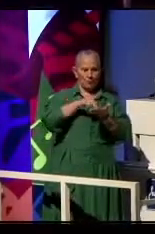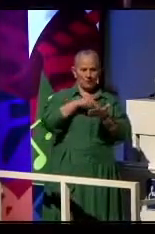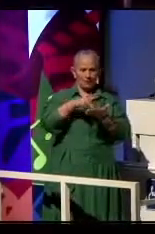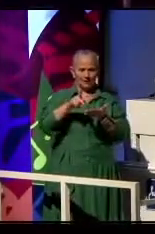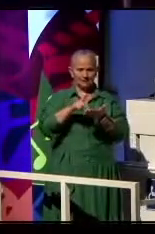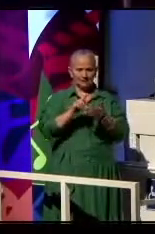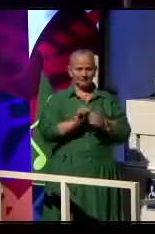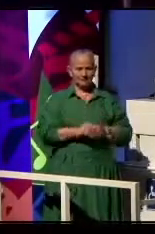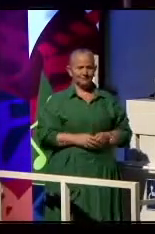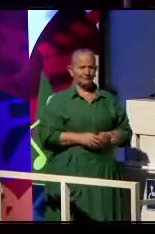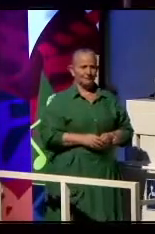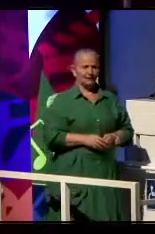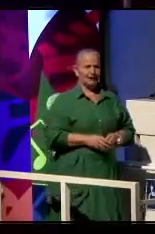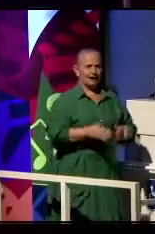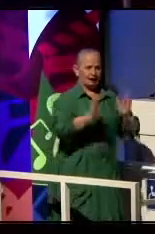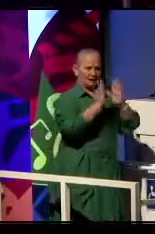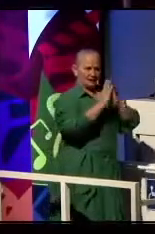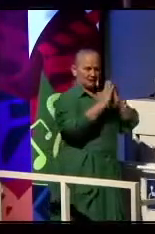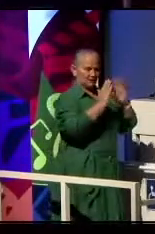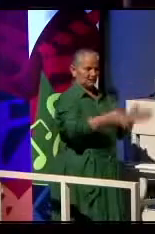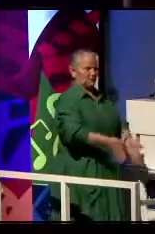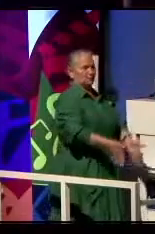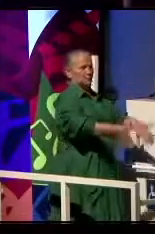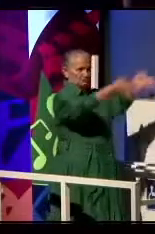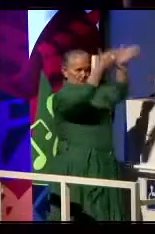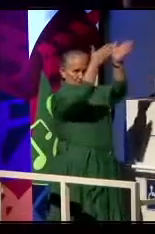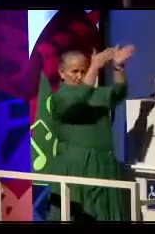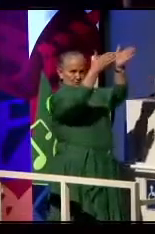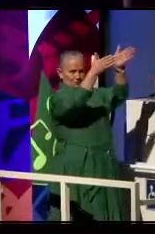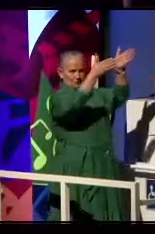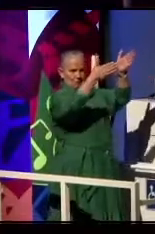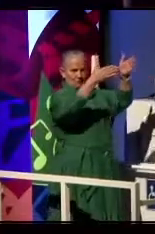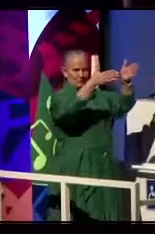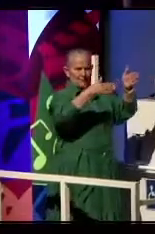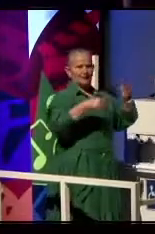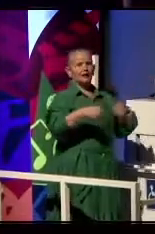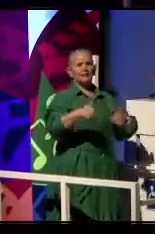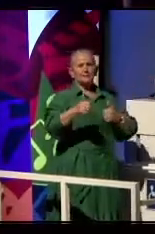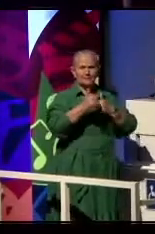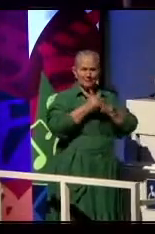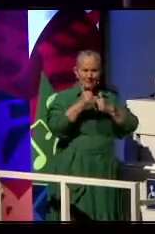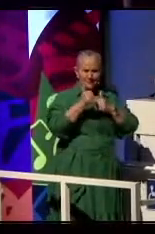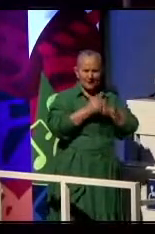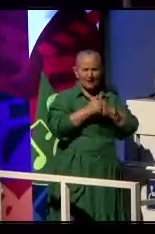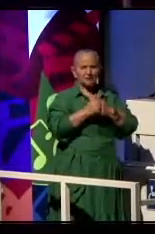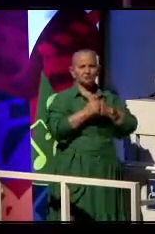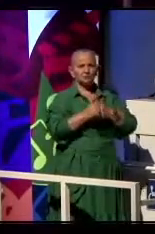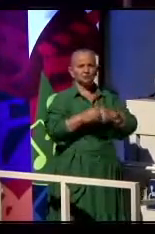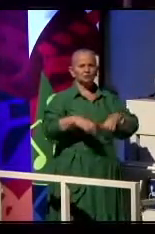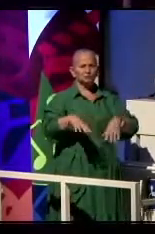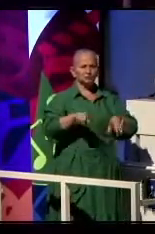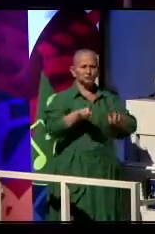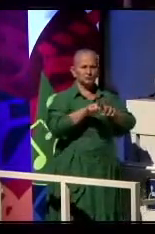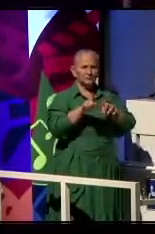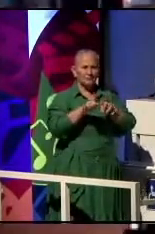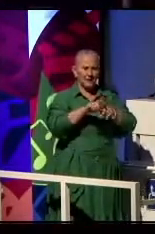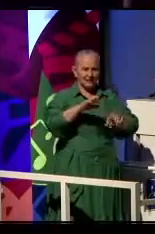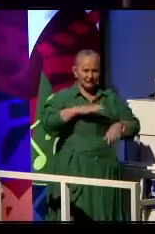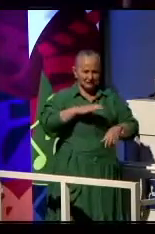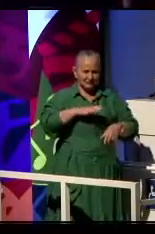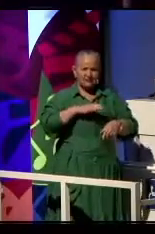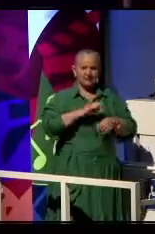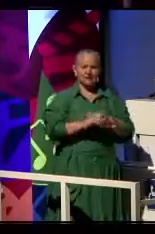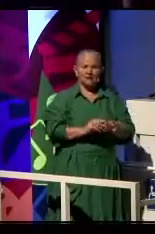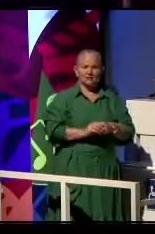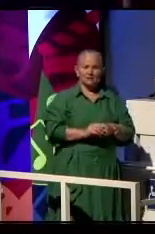edifício Levi, que fica na Avenida Amazonas, bem no centro da cidade de Belo Horizonte. E, por coincidência, essas coisas do destino,